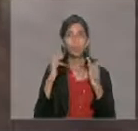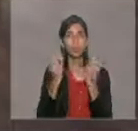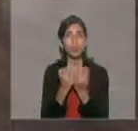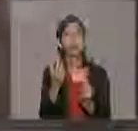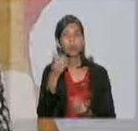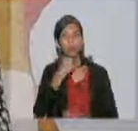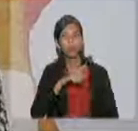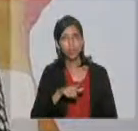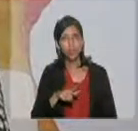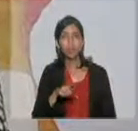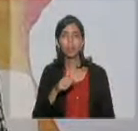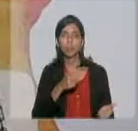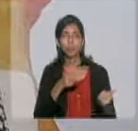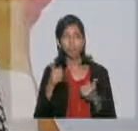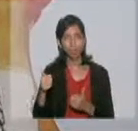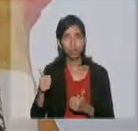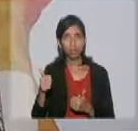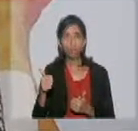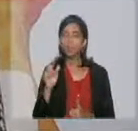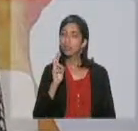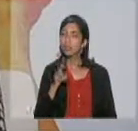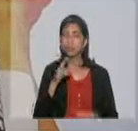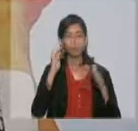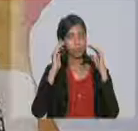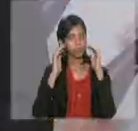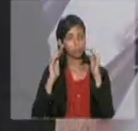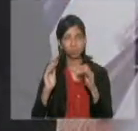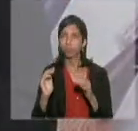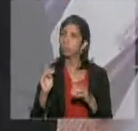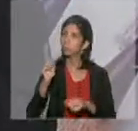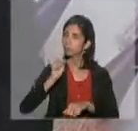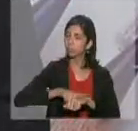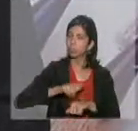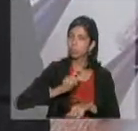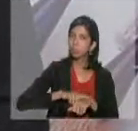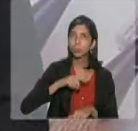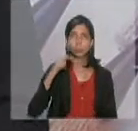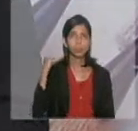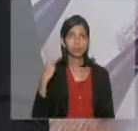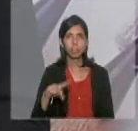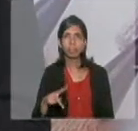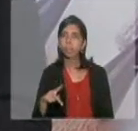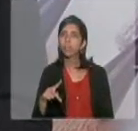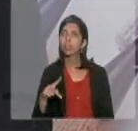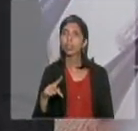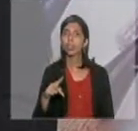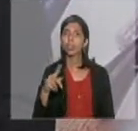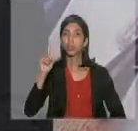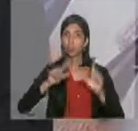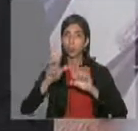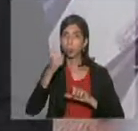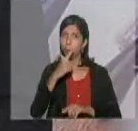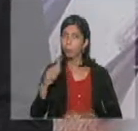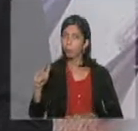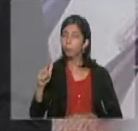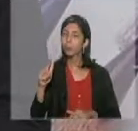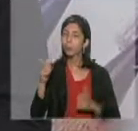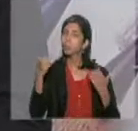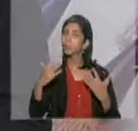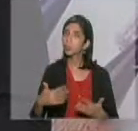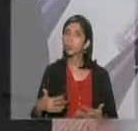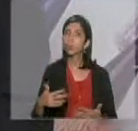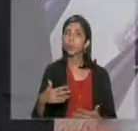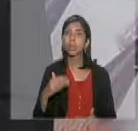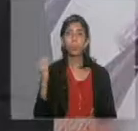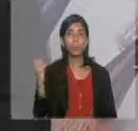família vá conseguir conduzir de maneira agradável. Sempre respeitando o tempo dela, né? No programa anterior nós dissemos